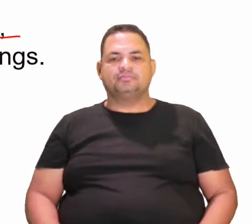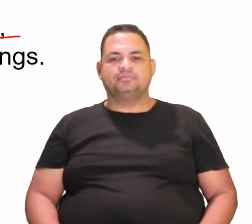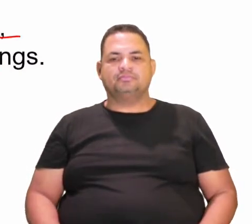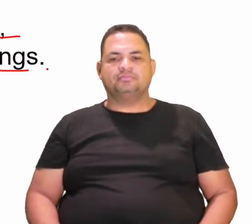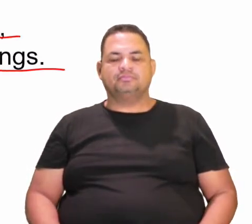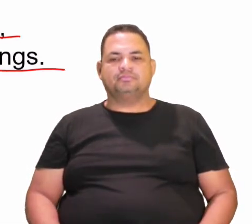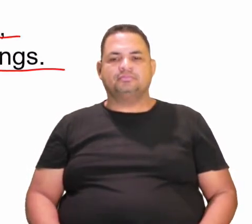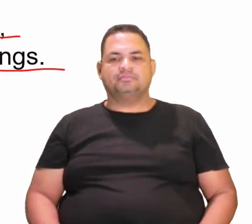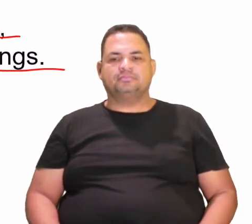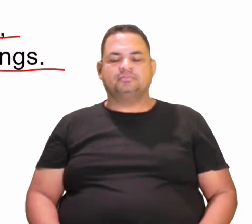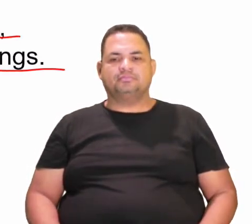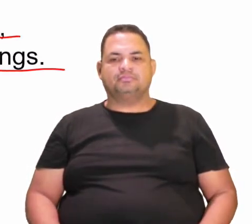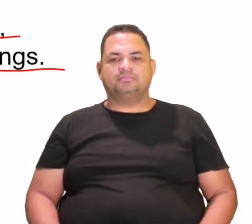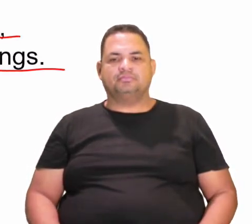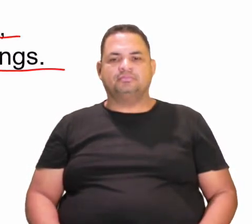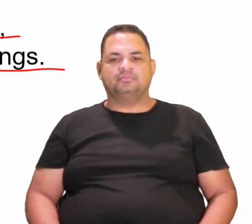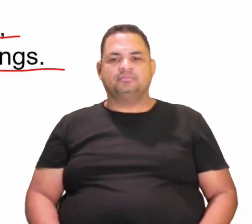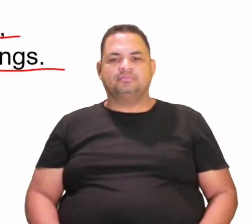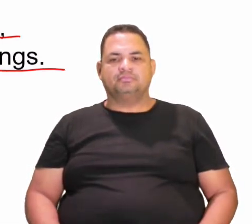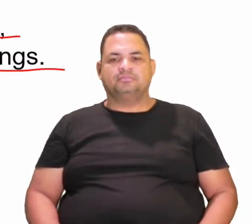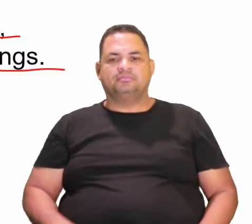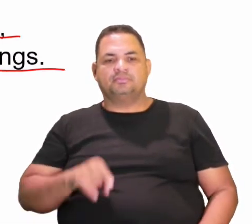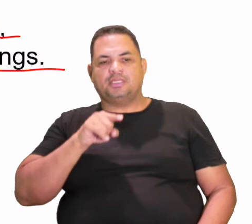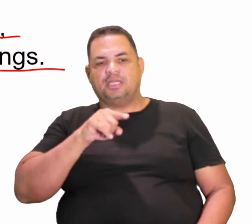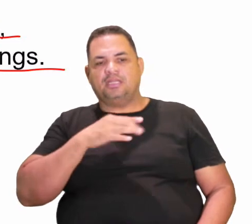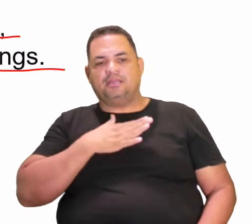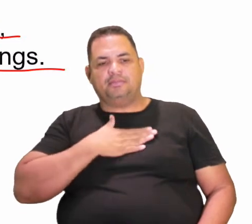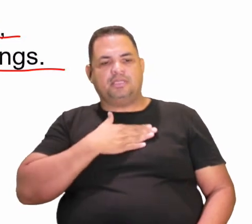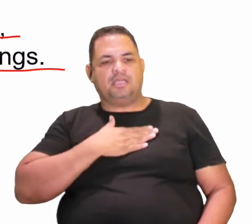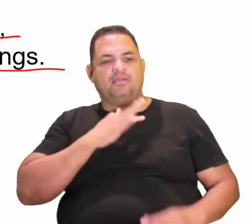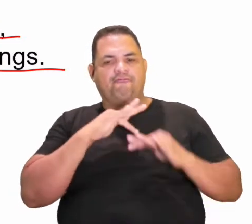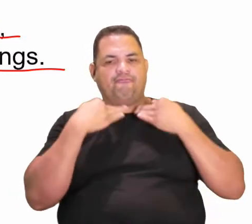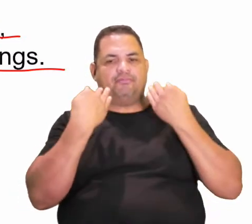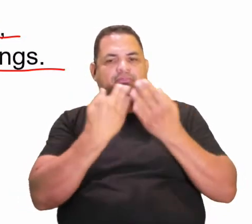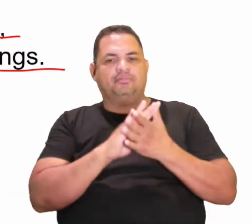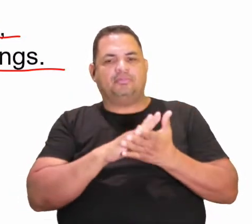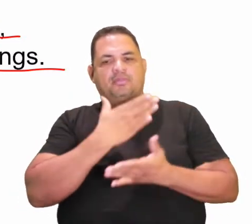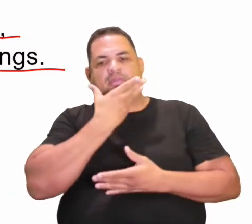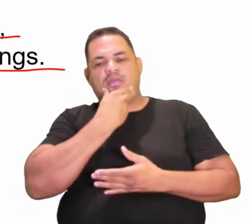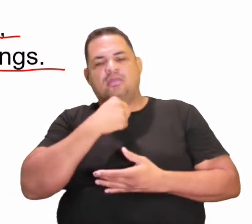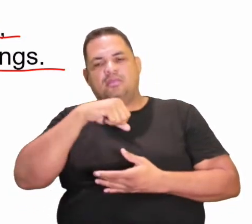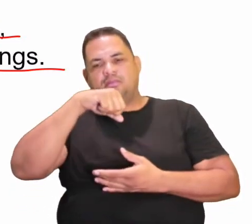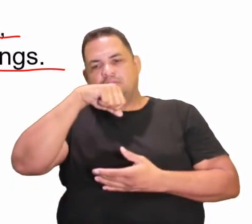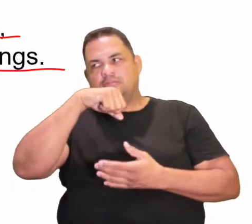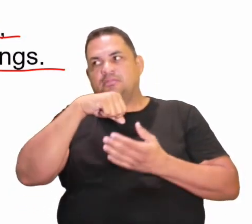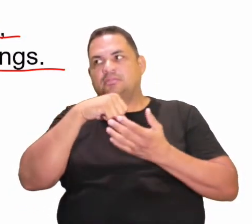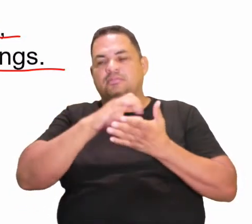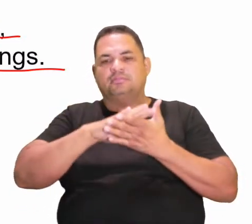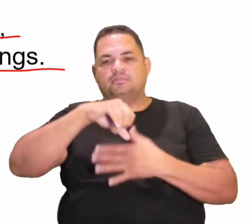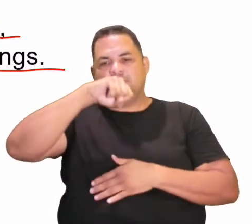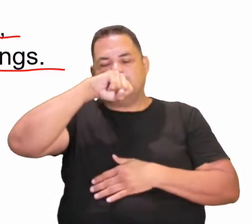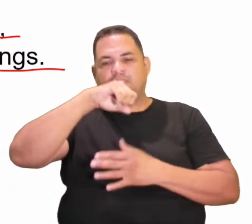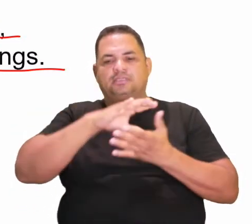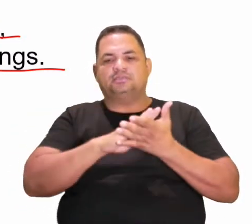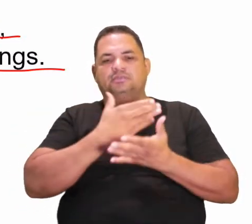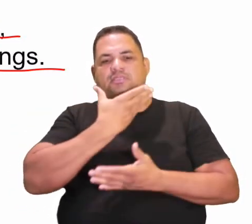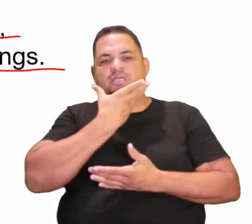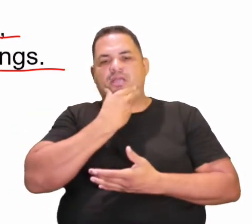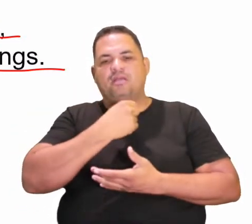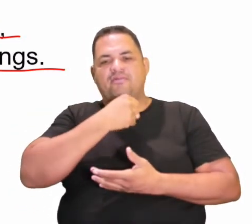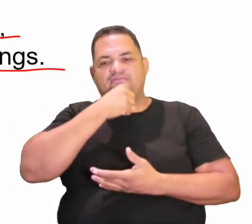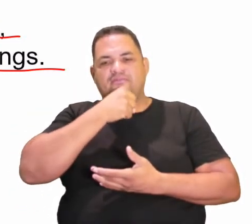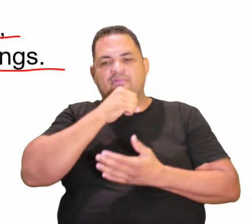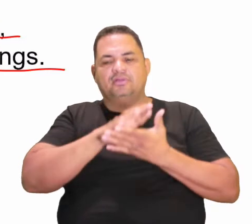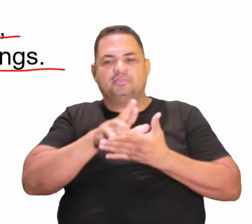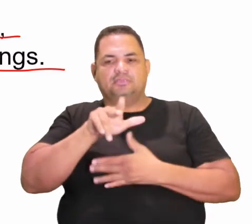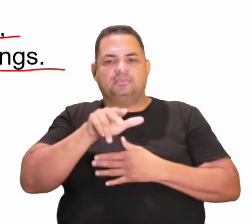parents, grandparents and siblings. Aquela é minha família, aqueles são meus pais, avós e irmãos. Gente, a letra